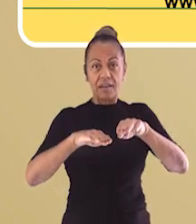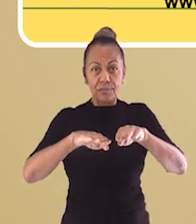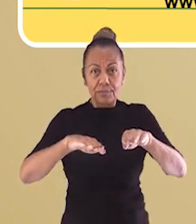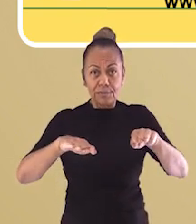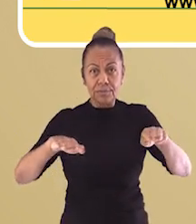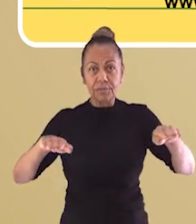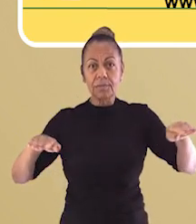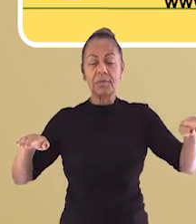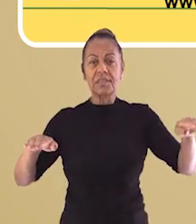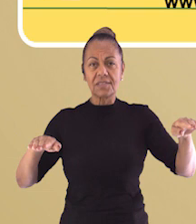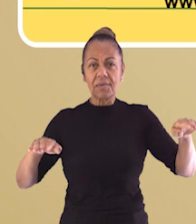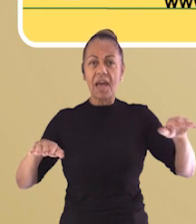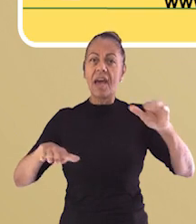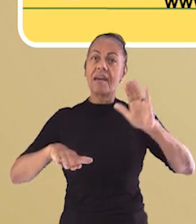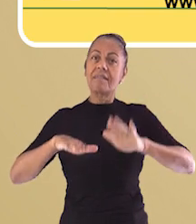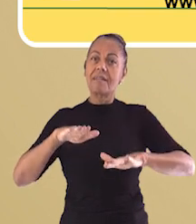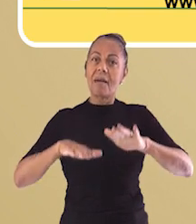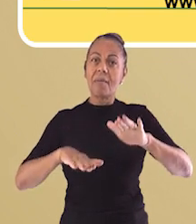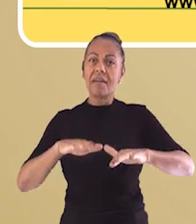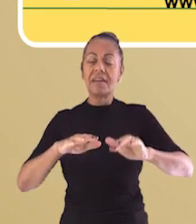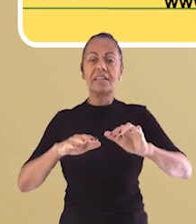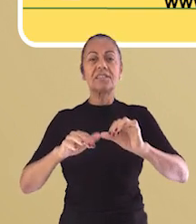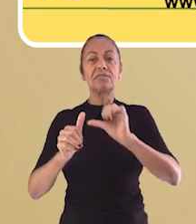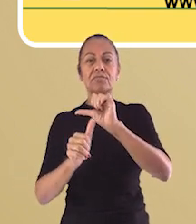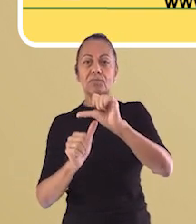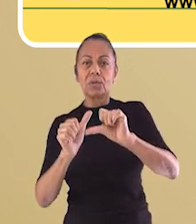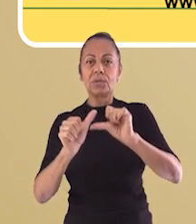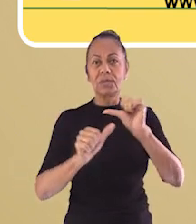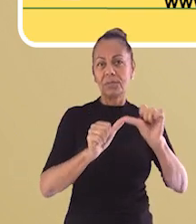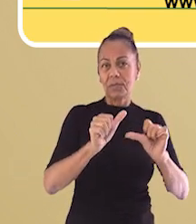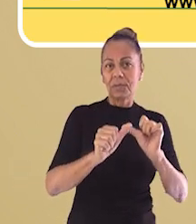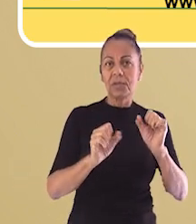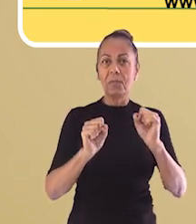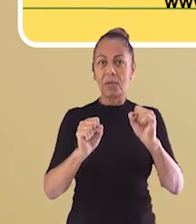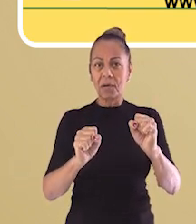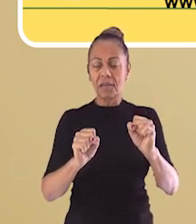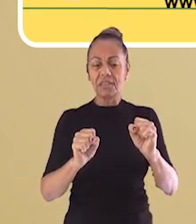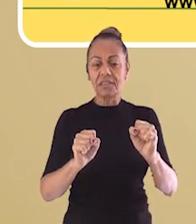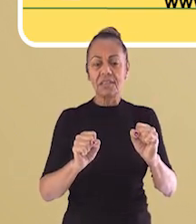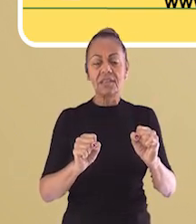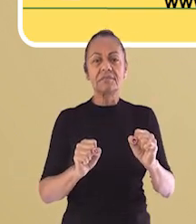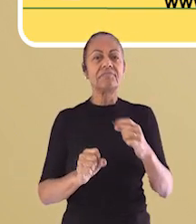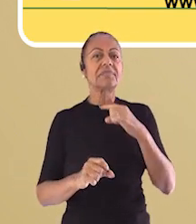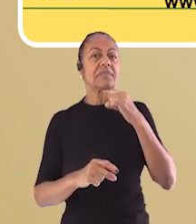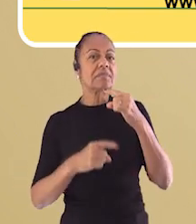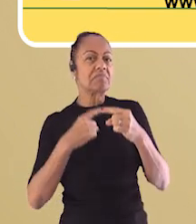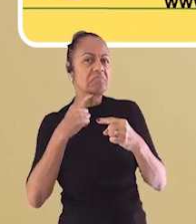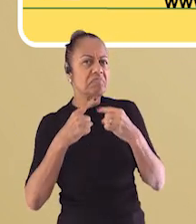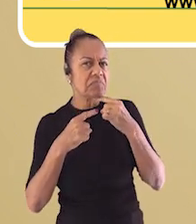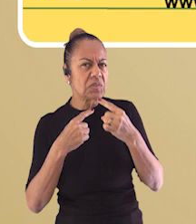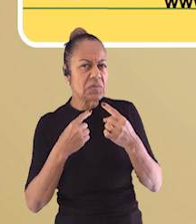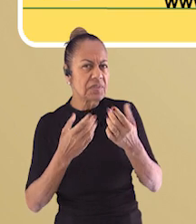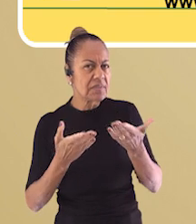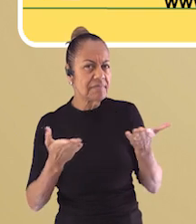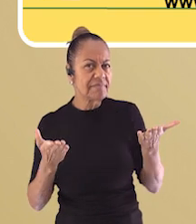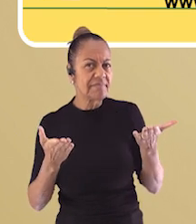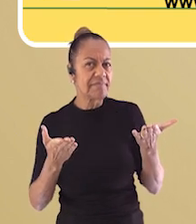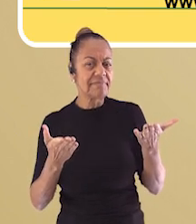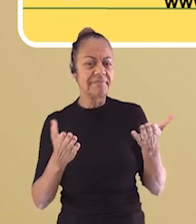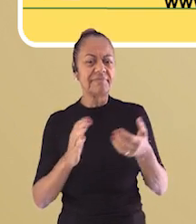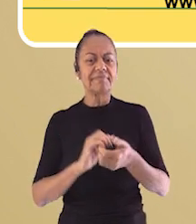as influências para a formação de cada tipo de relevo. Tem alguma contribuição ou dúvida a respeito do